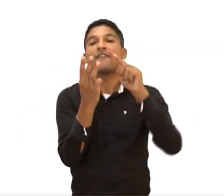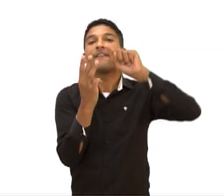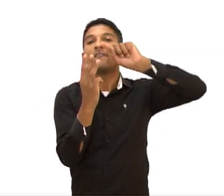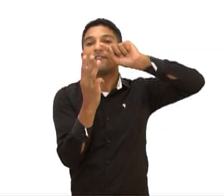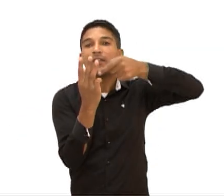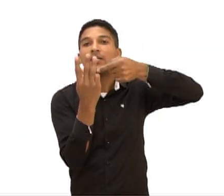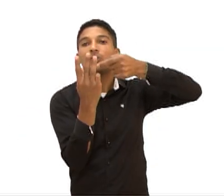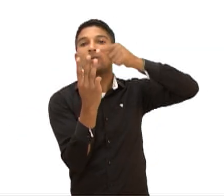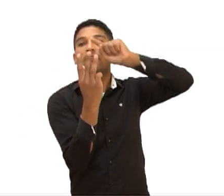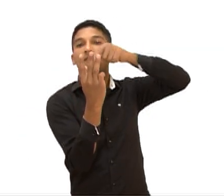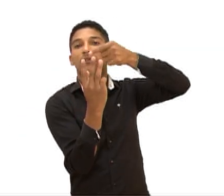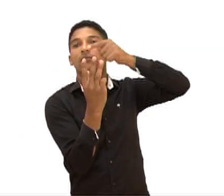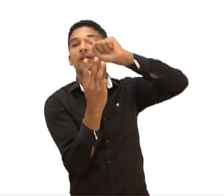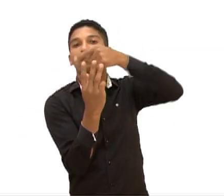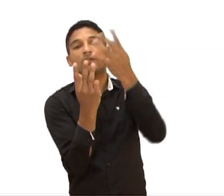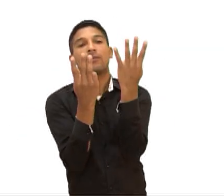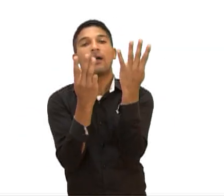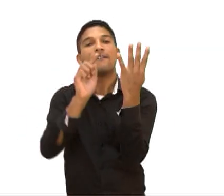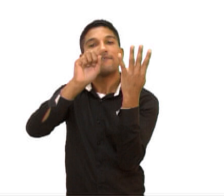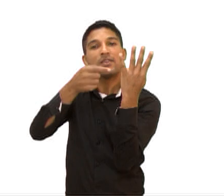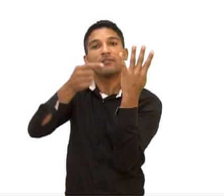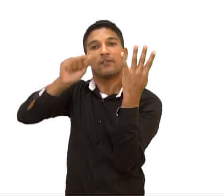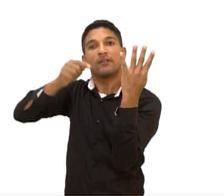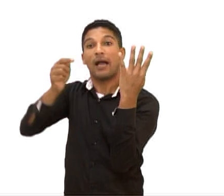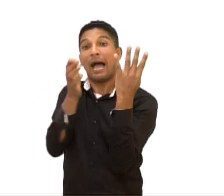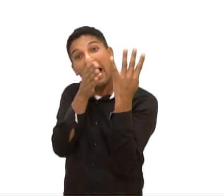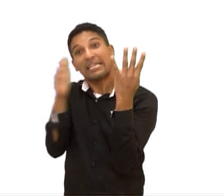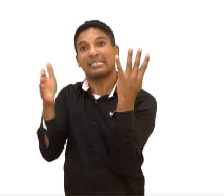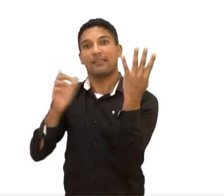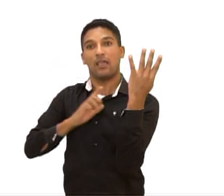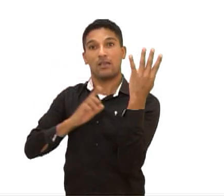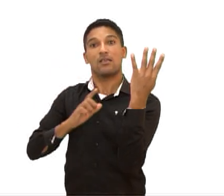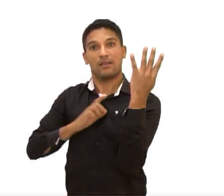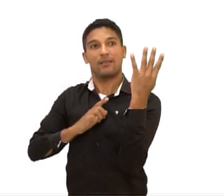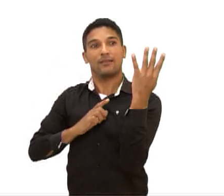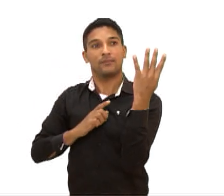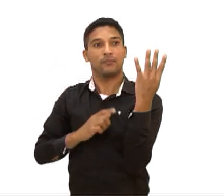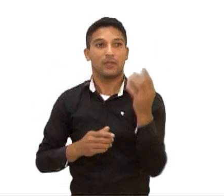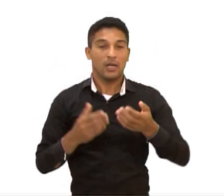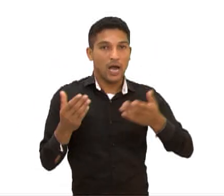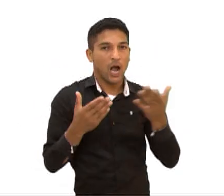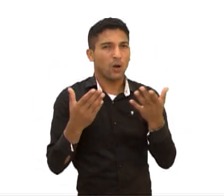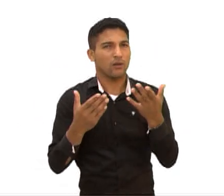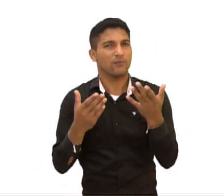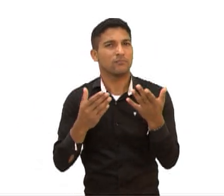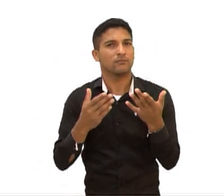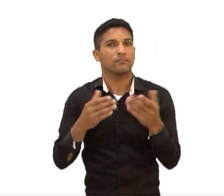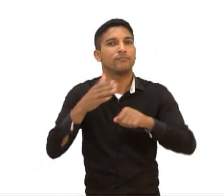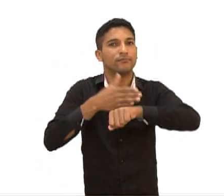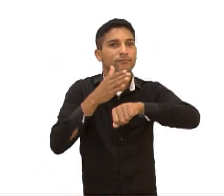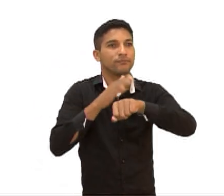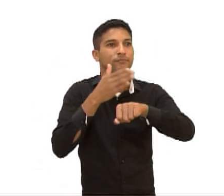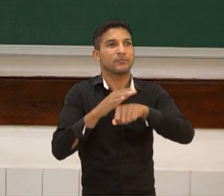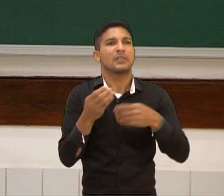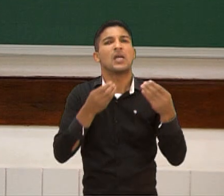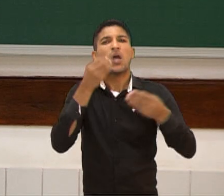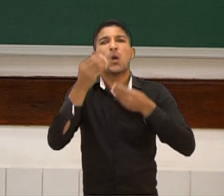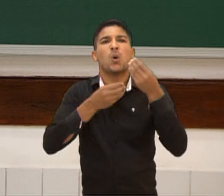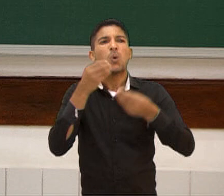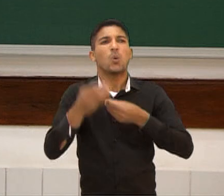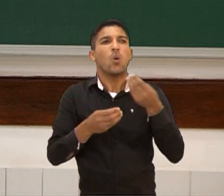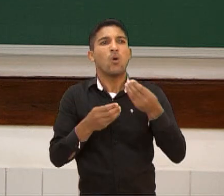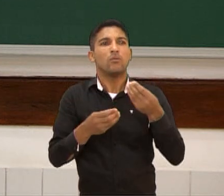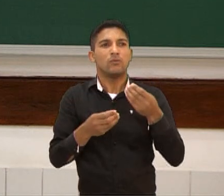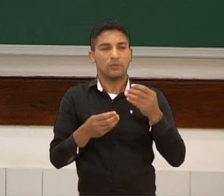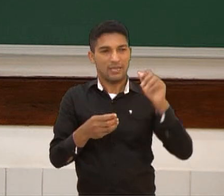Agora, vamos para o nosso praticando número 2. O praticando número 2, ele vai envolver o quê? Como eu faço a leitura